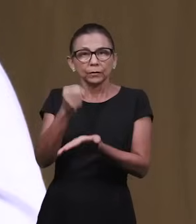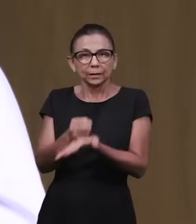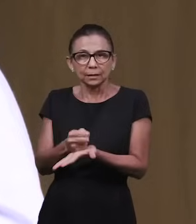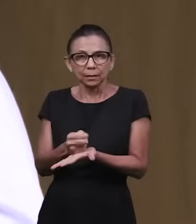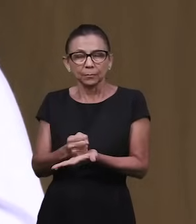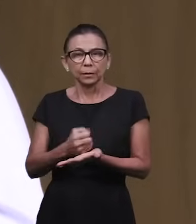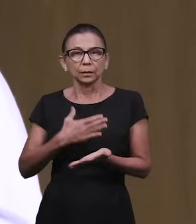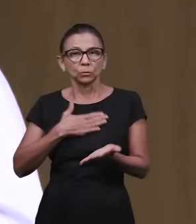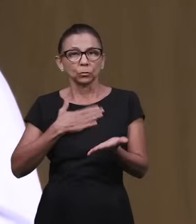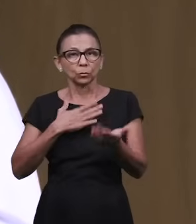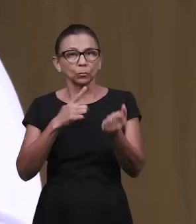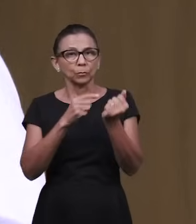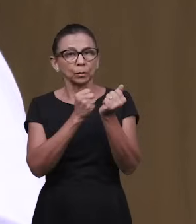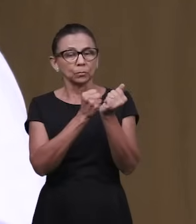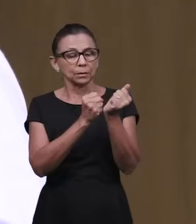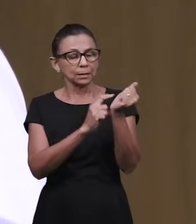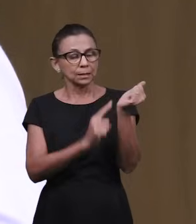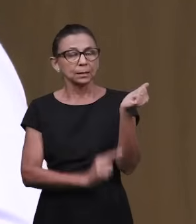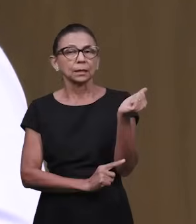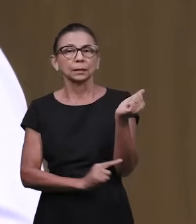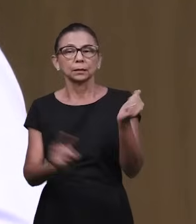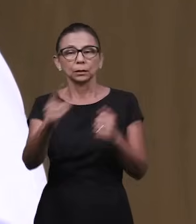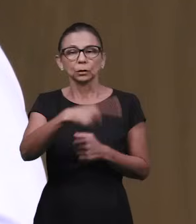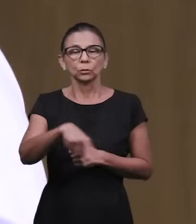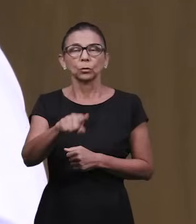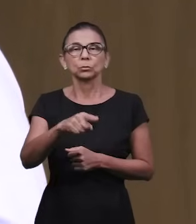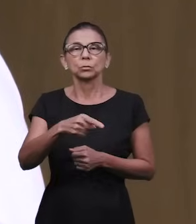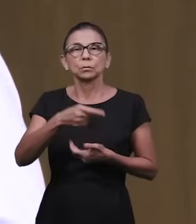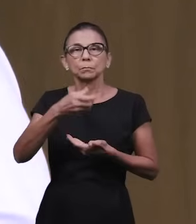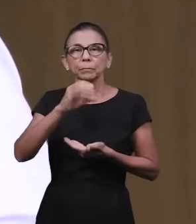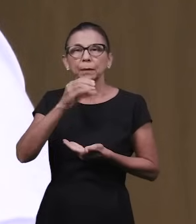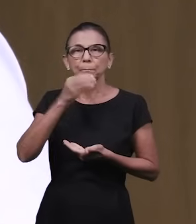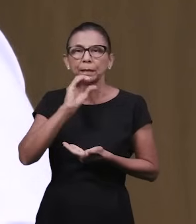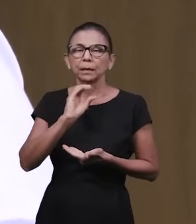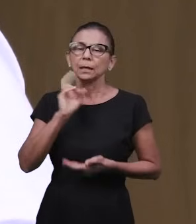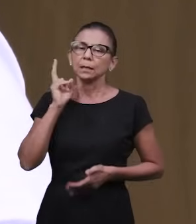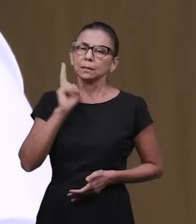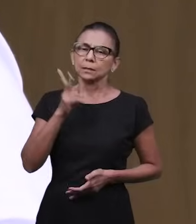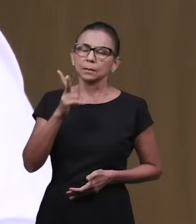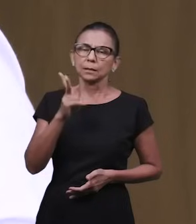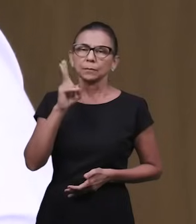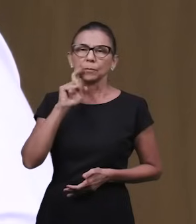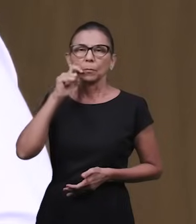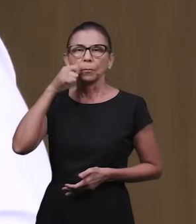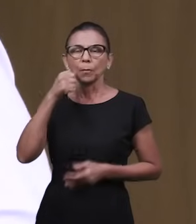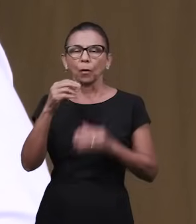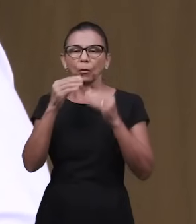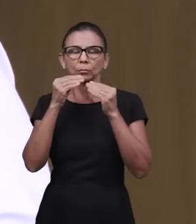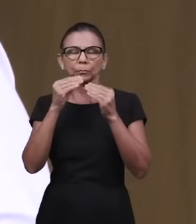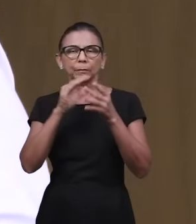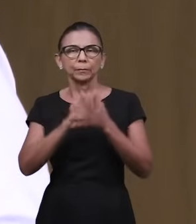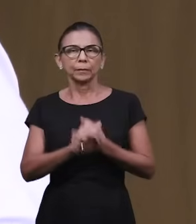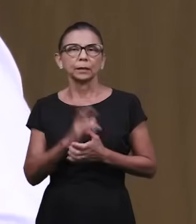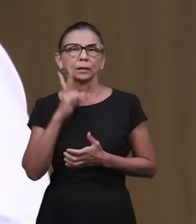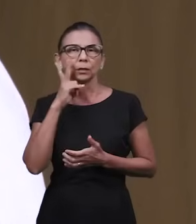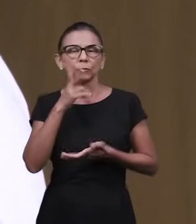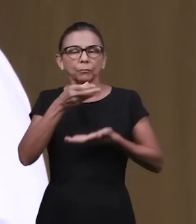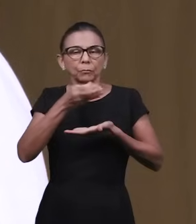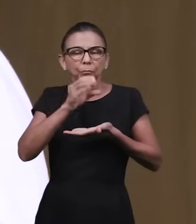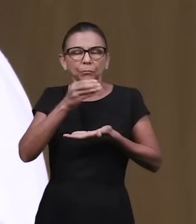sangue, bebei dele todos. Porque todas as vezes que comerdes deste pão e beberdes deste